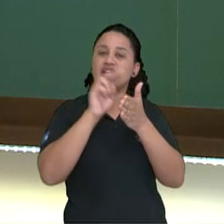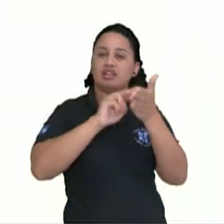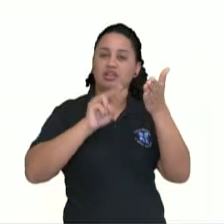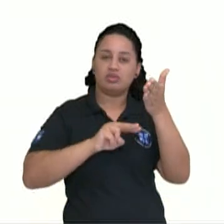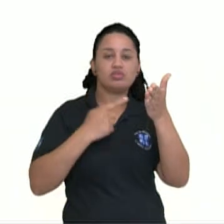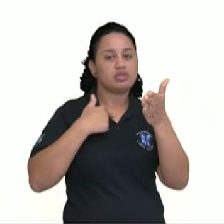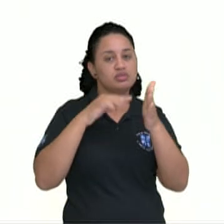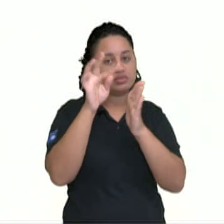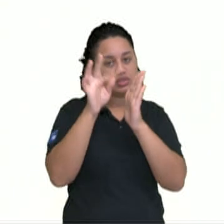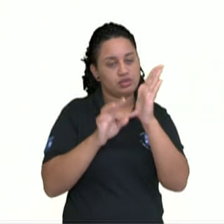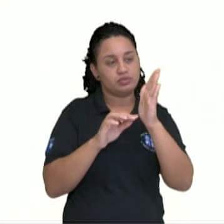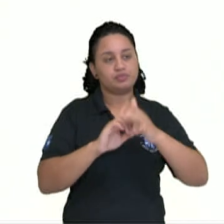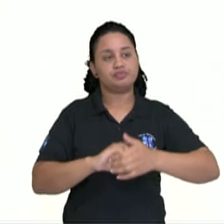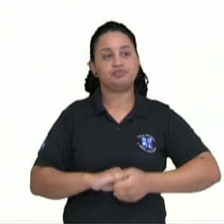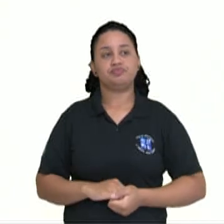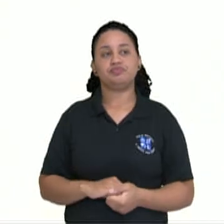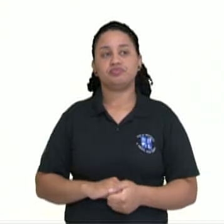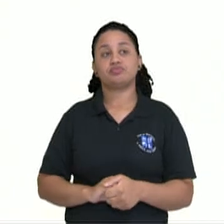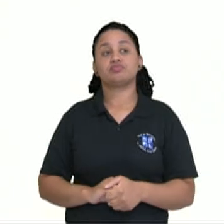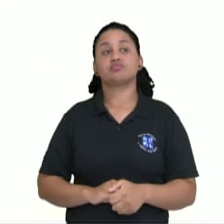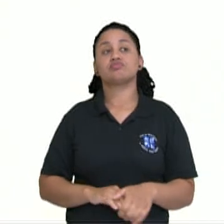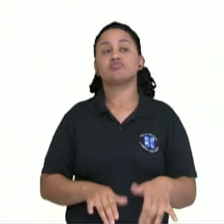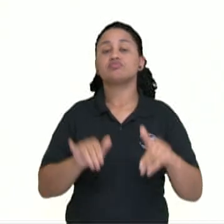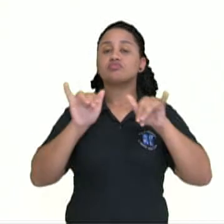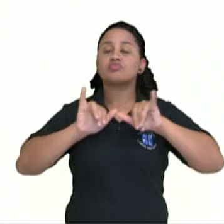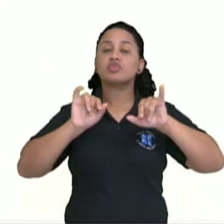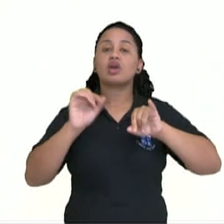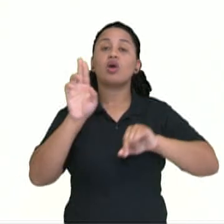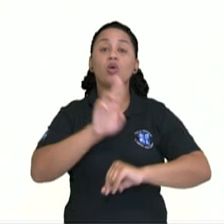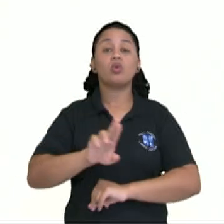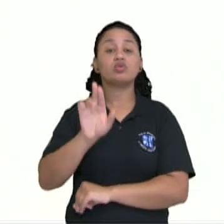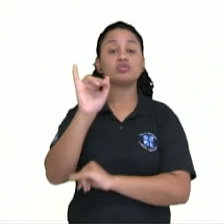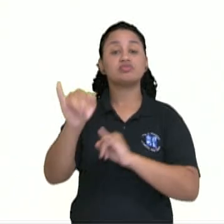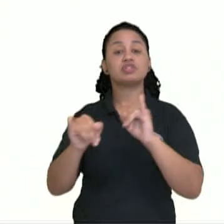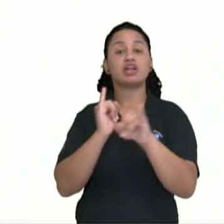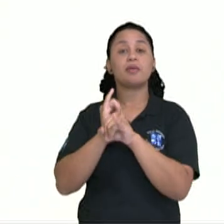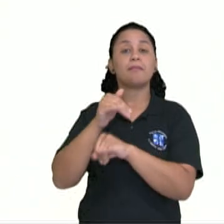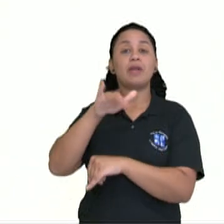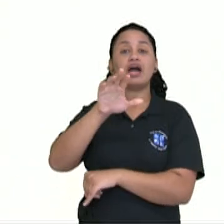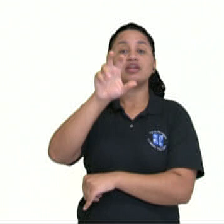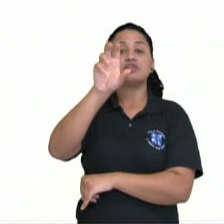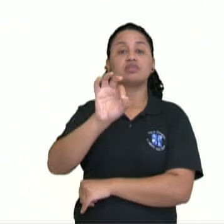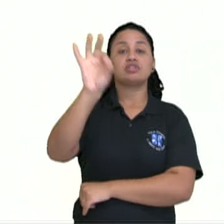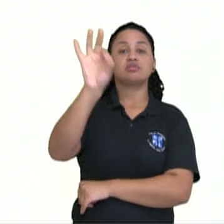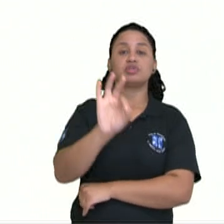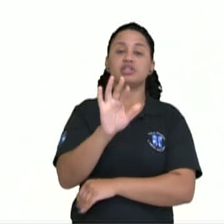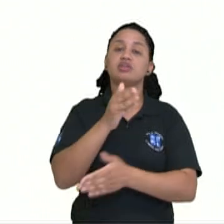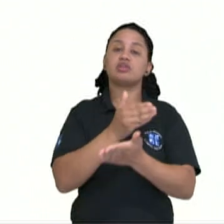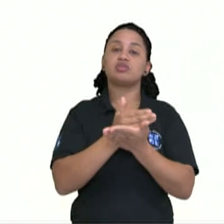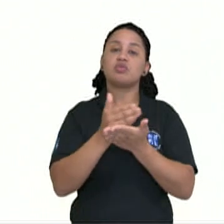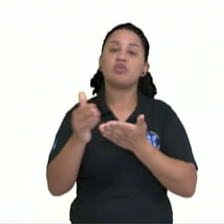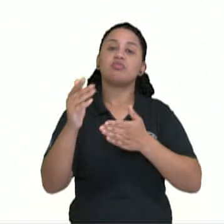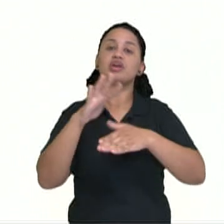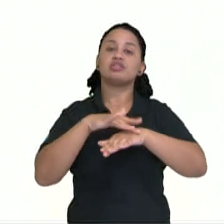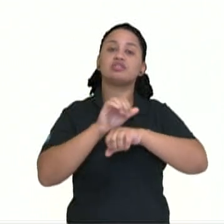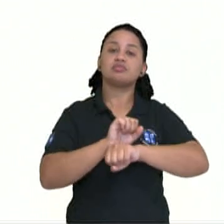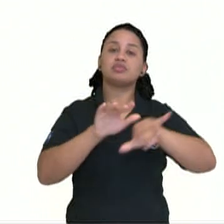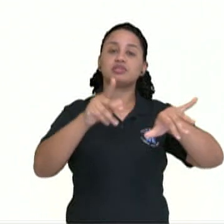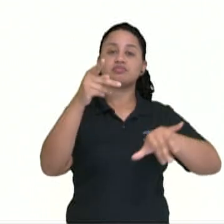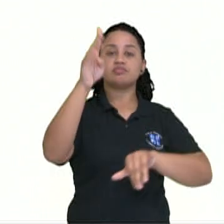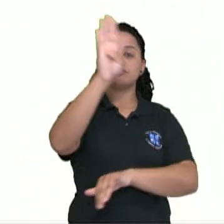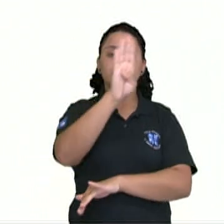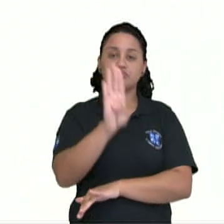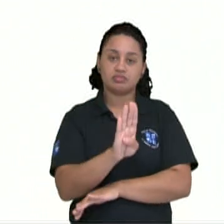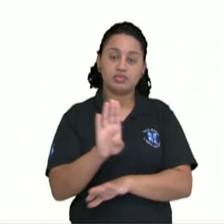leitura. Notícias. O uso da internet cresce 50% desde o início da pandemia no Brasil